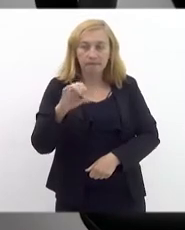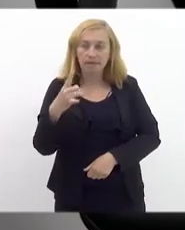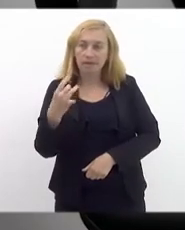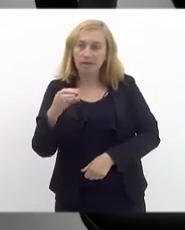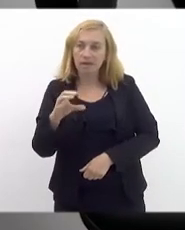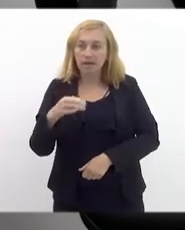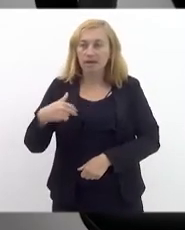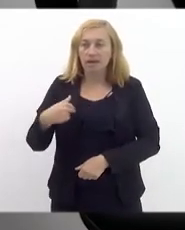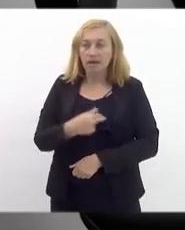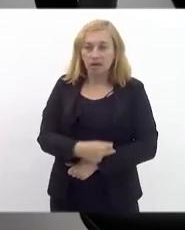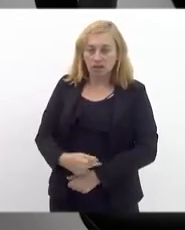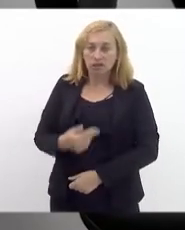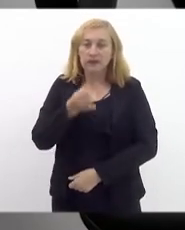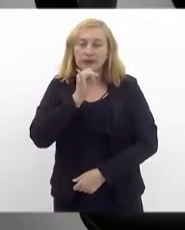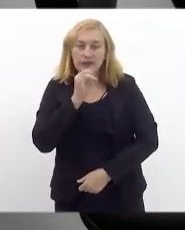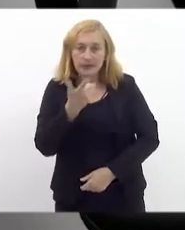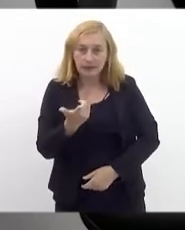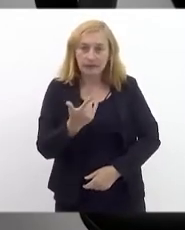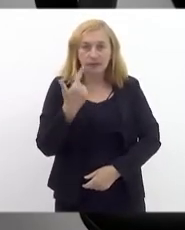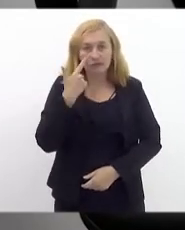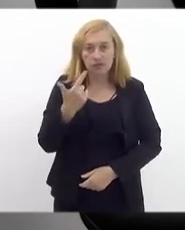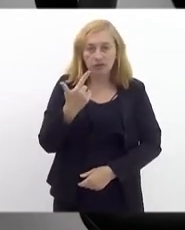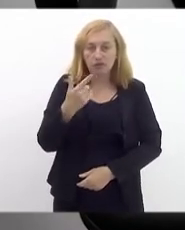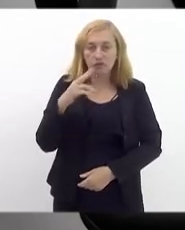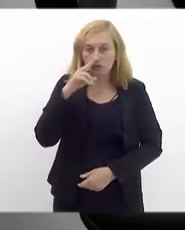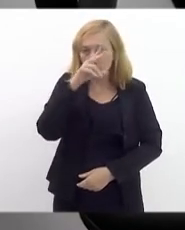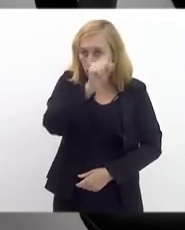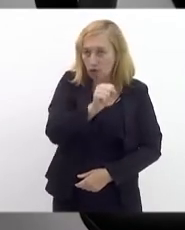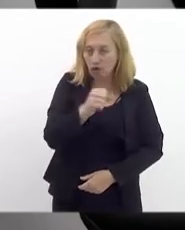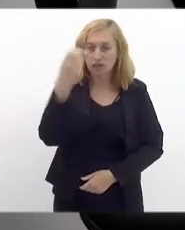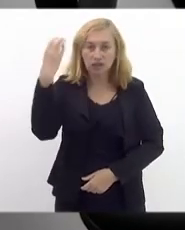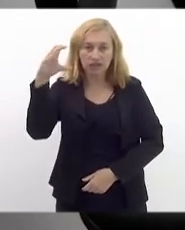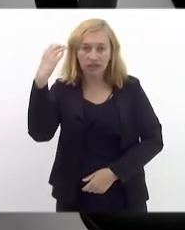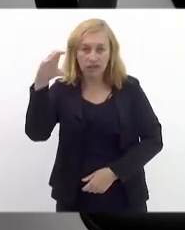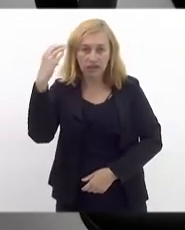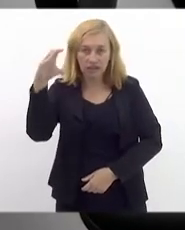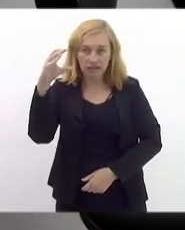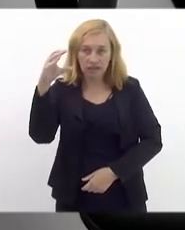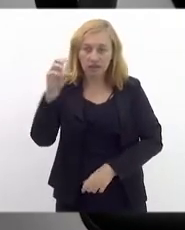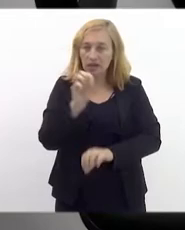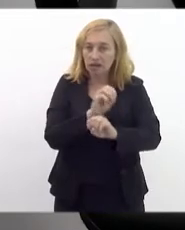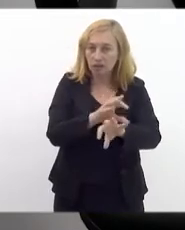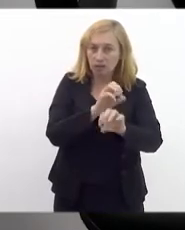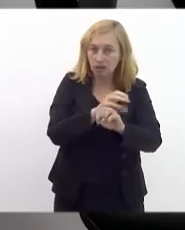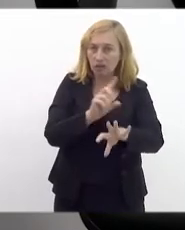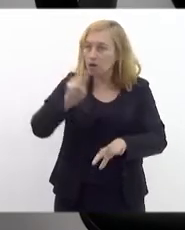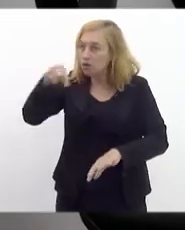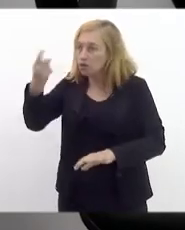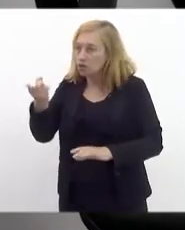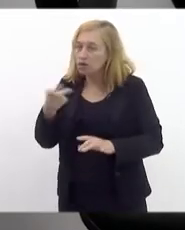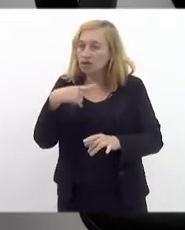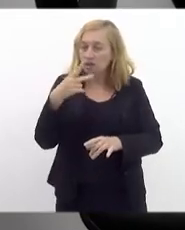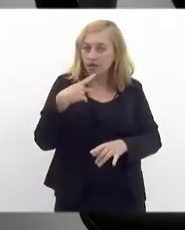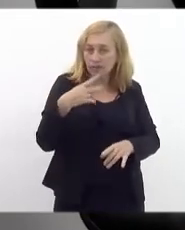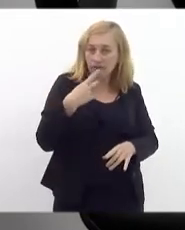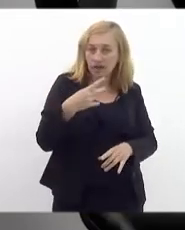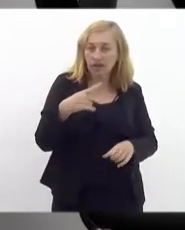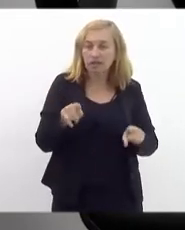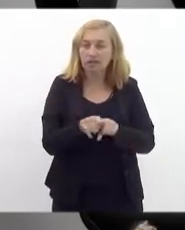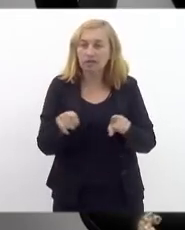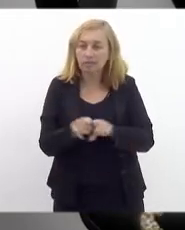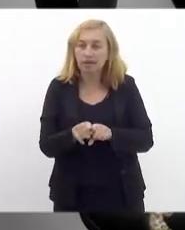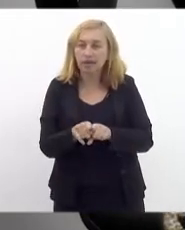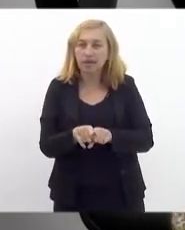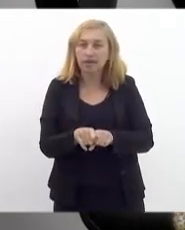documentos chineses, você tem uma presença também forte da ciência, da educação. Outra palavra que não está presente aí, muito cara a você,